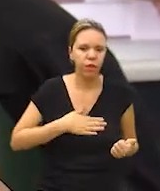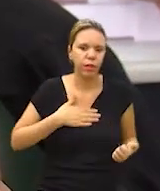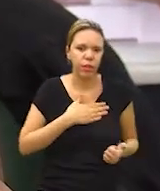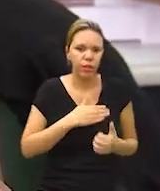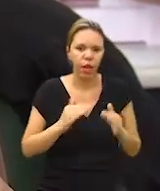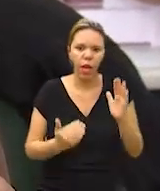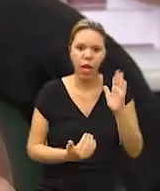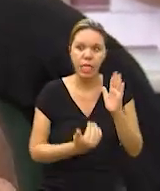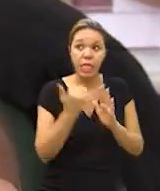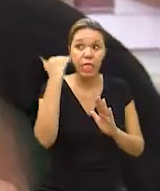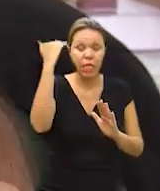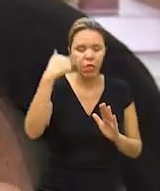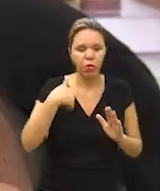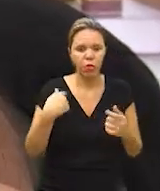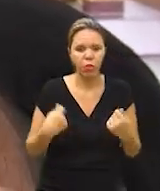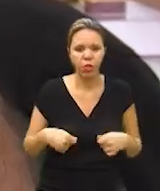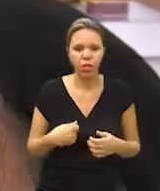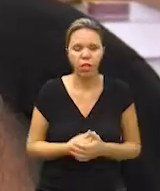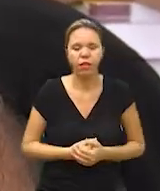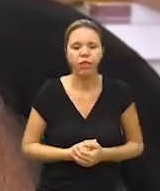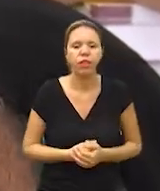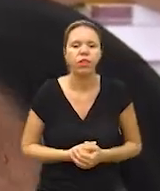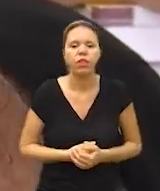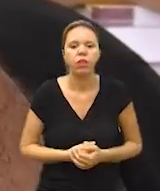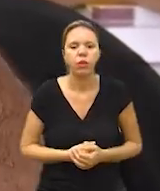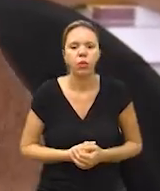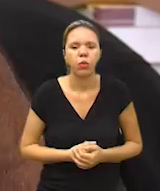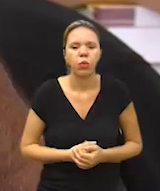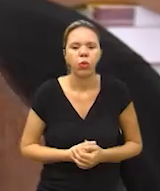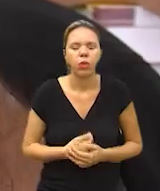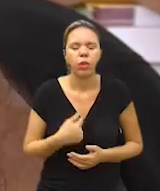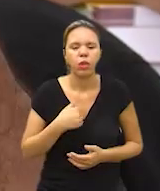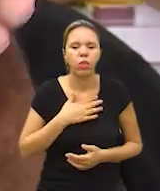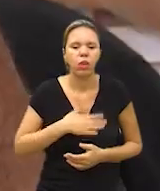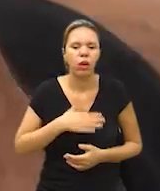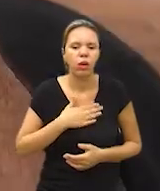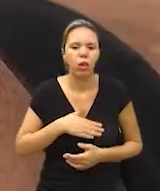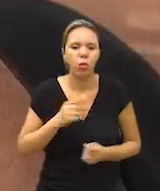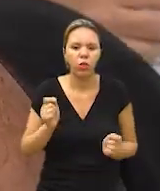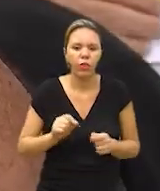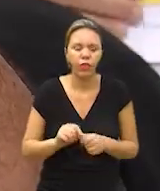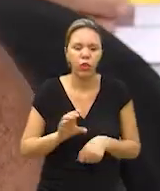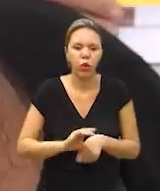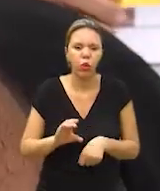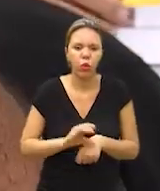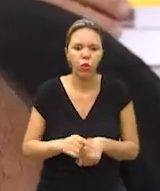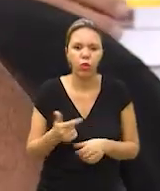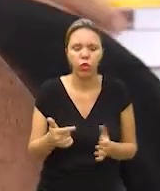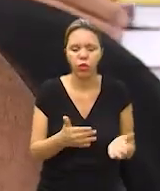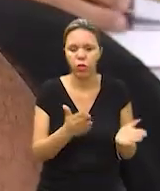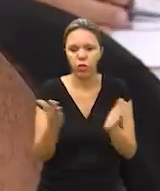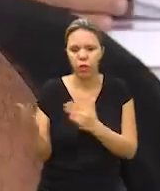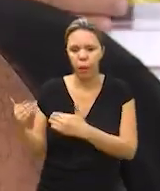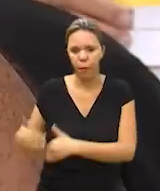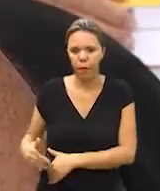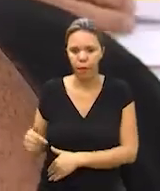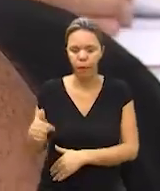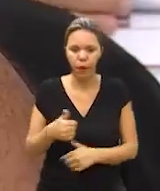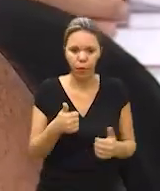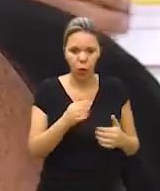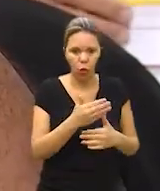bem acima do que eu precisava. E o que me deixou muito mais seguro para poder fazer o curso de segunda fase. Eu fiz o curso da primeira fase